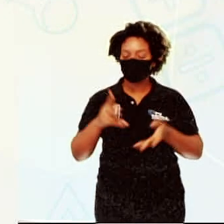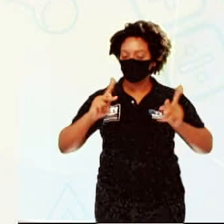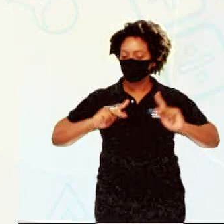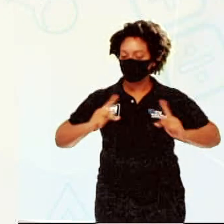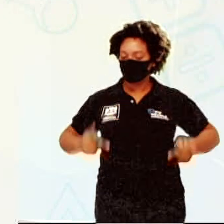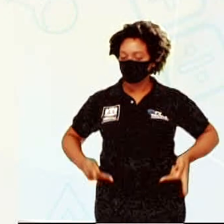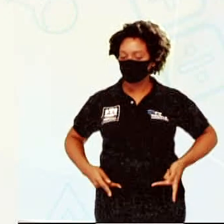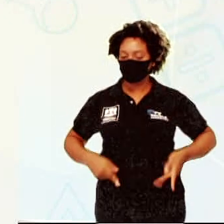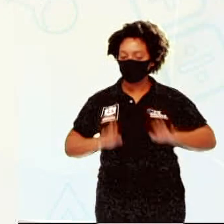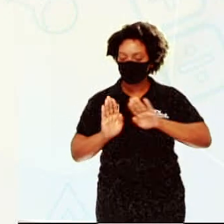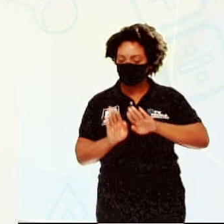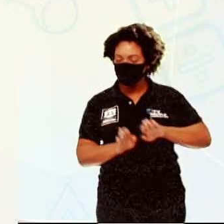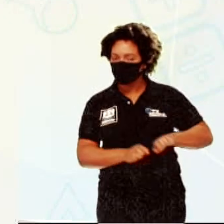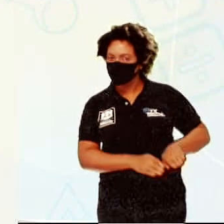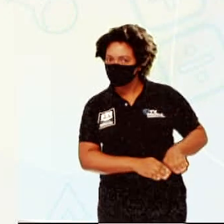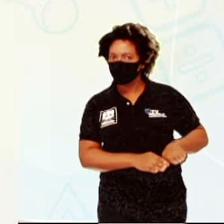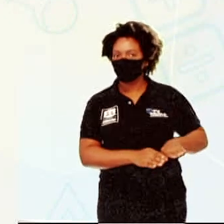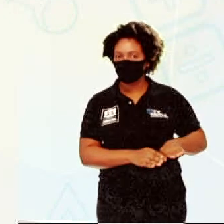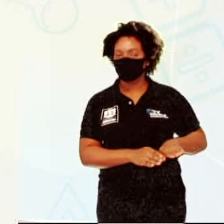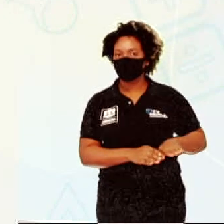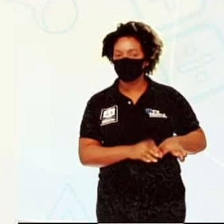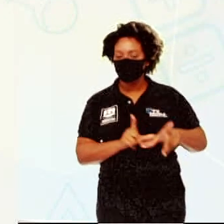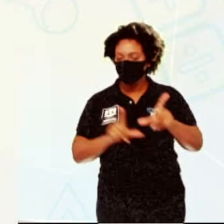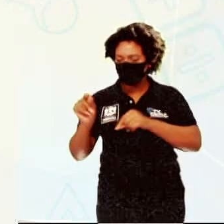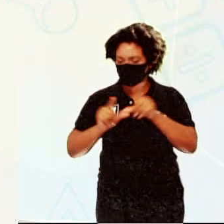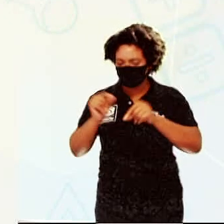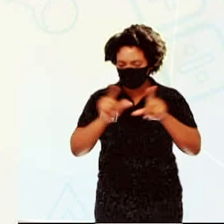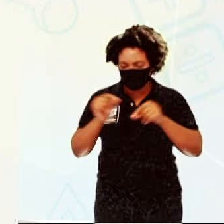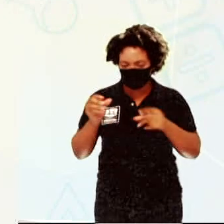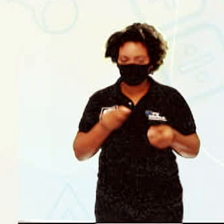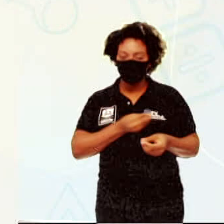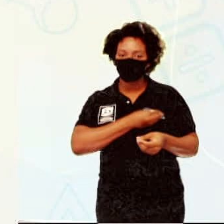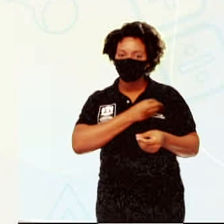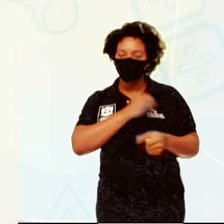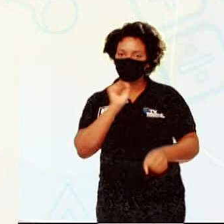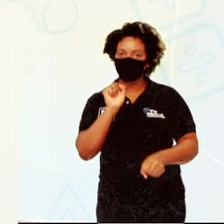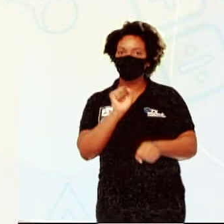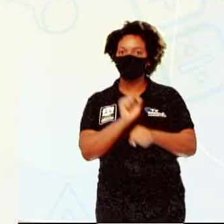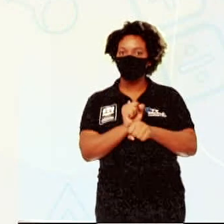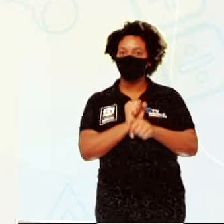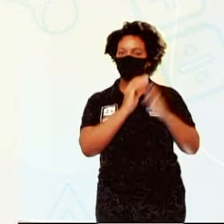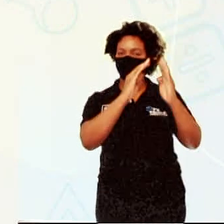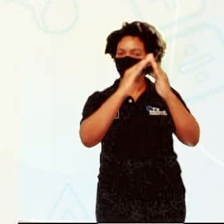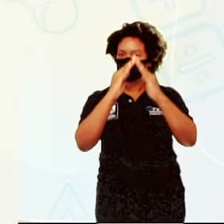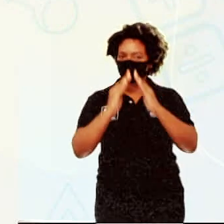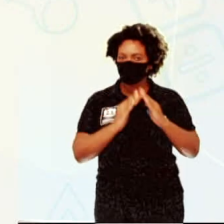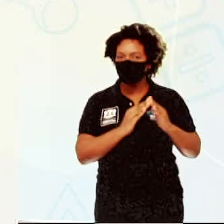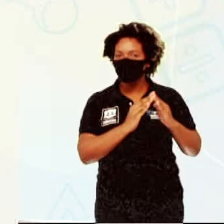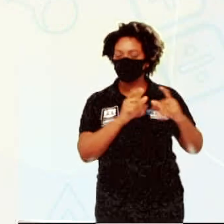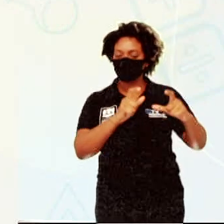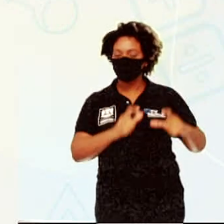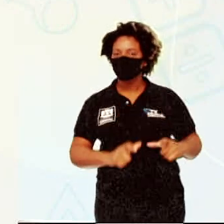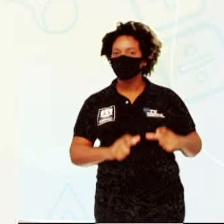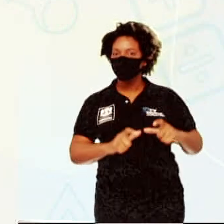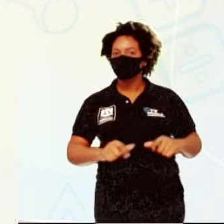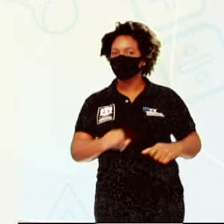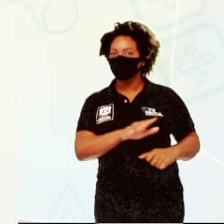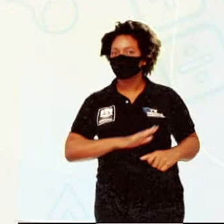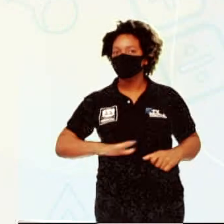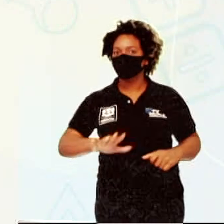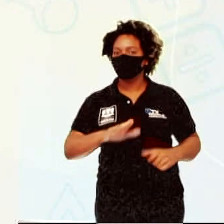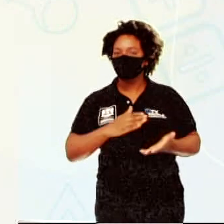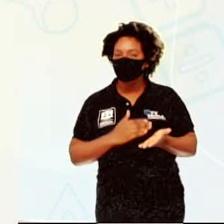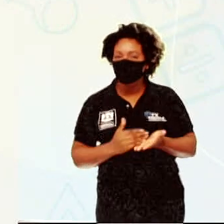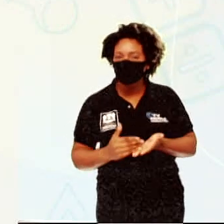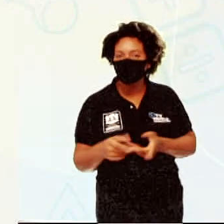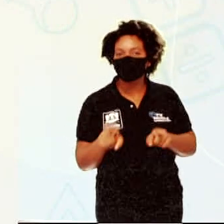ser nômades, ou seja, passaram a viver e fixar residência em um determinado lugar, assim começa